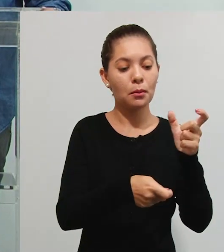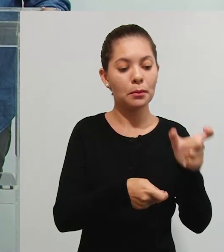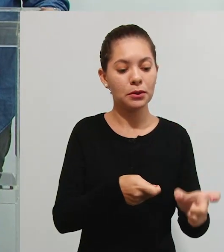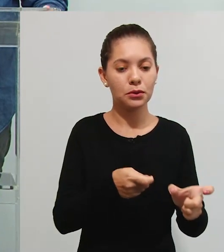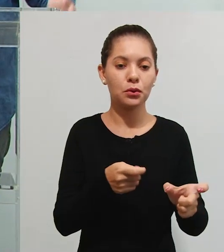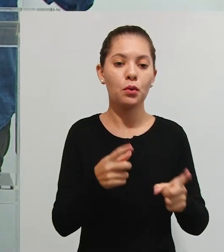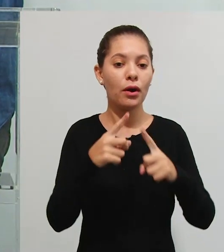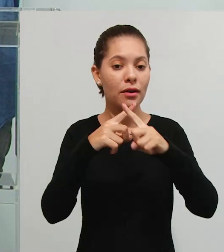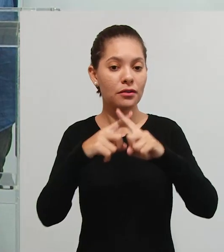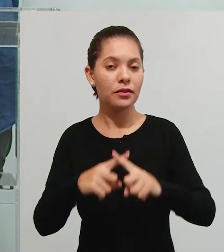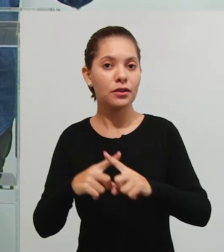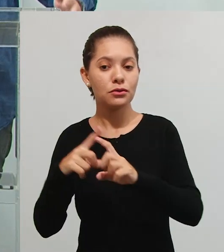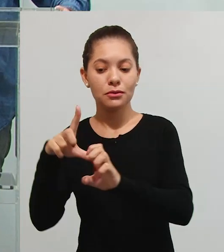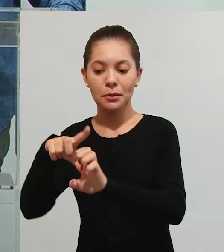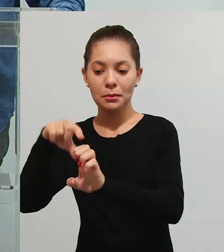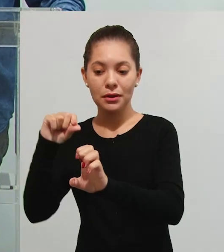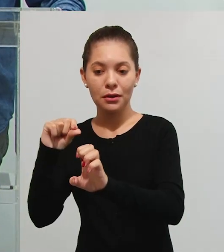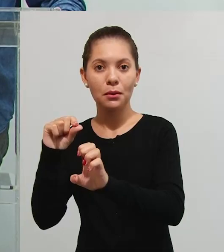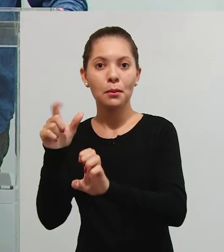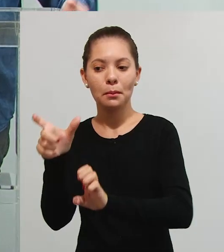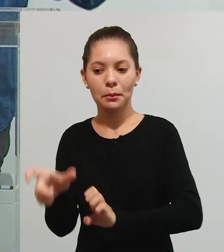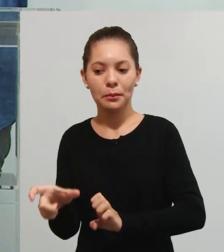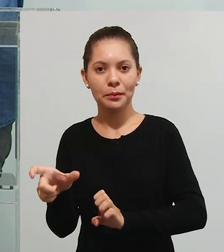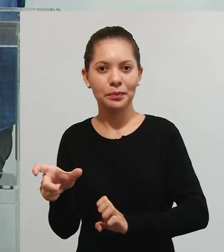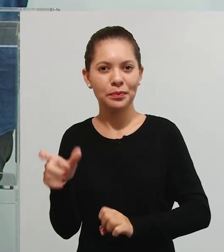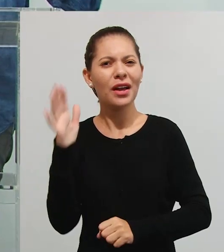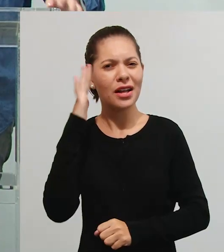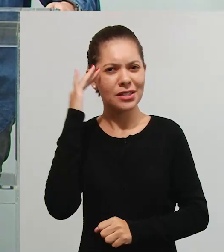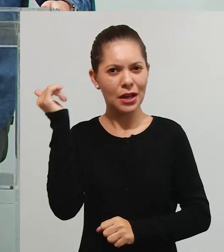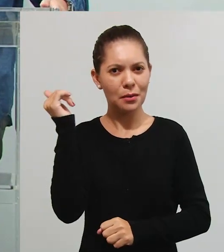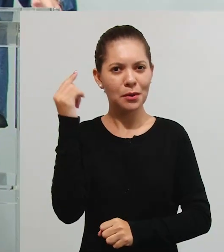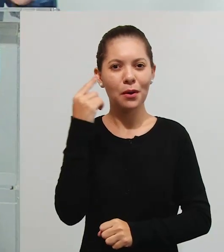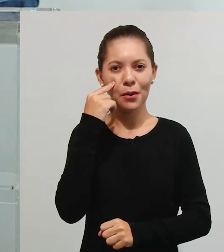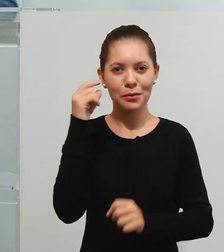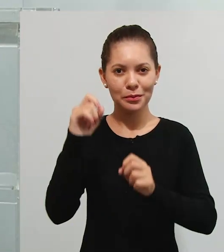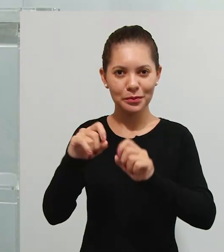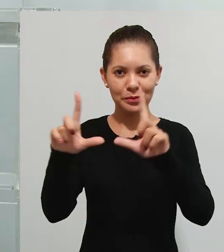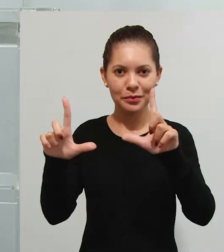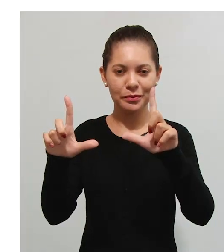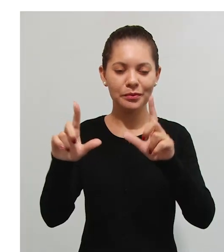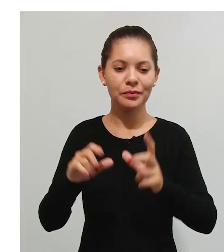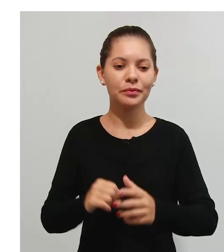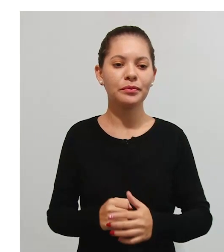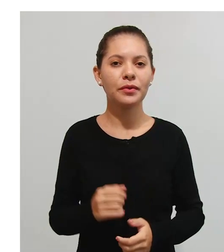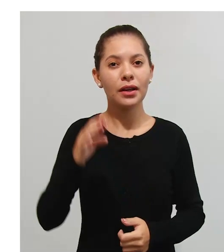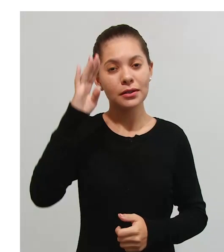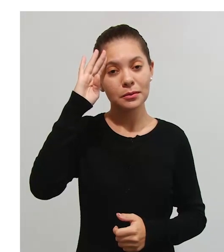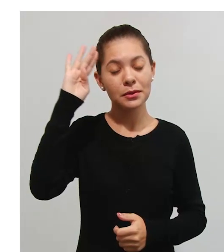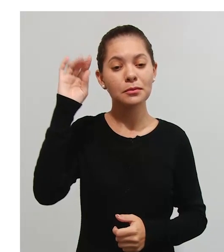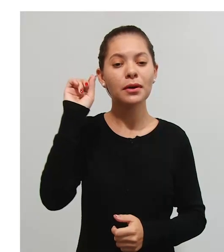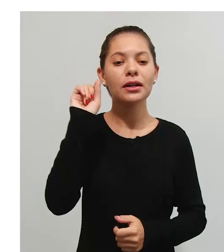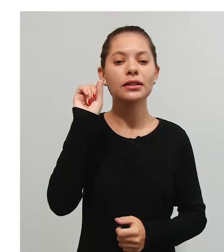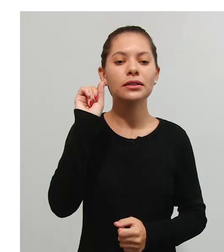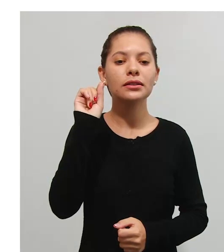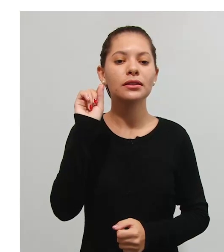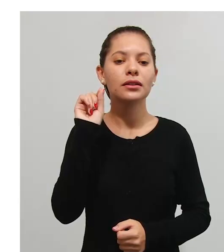e empreendedor. Você sabe qual é essa diferença? Então, acompanhe aqui comigo agora. As principais funções